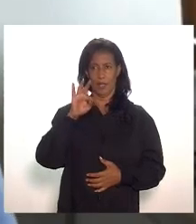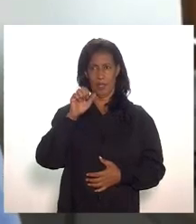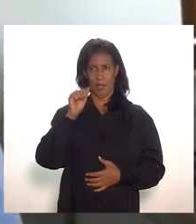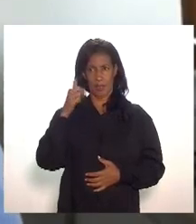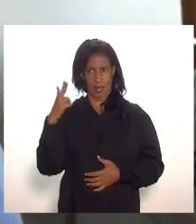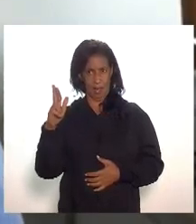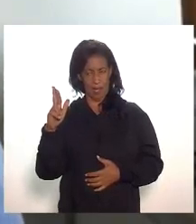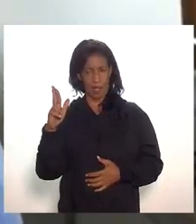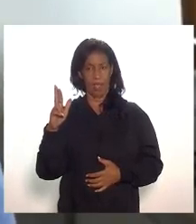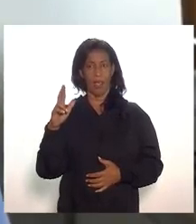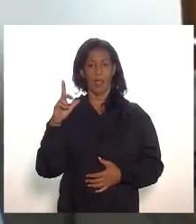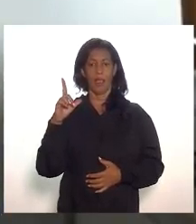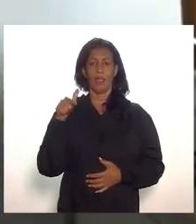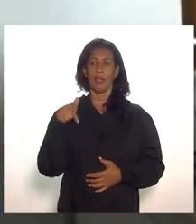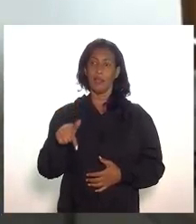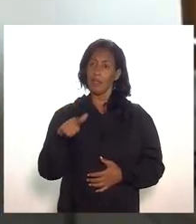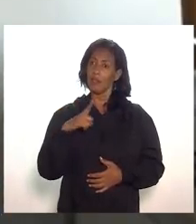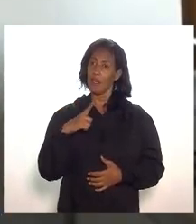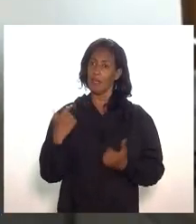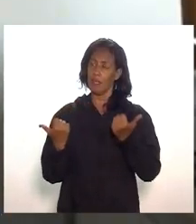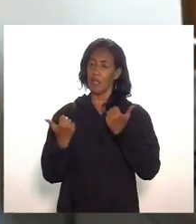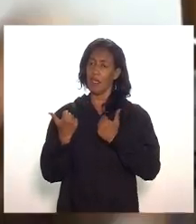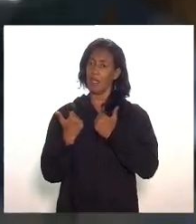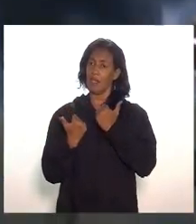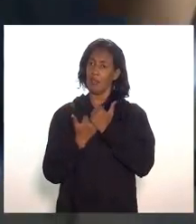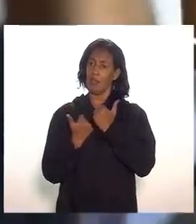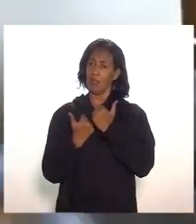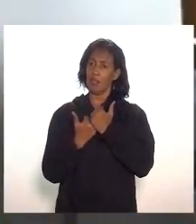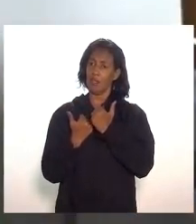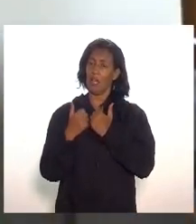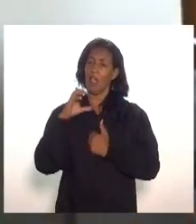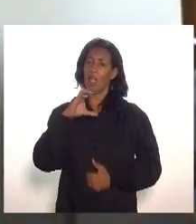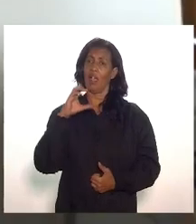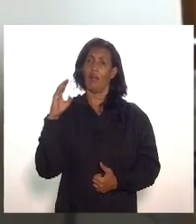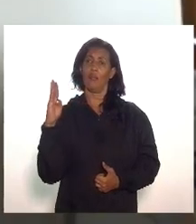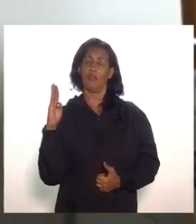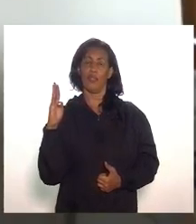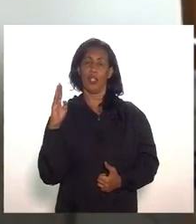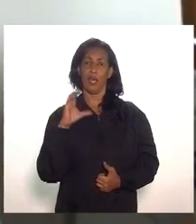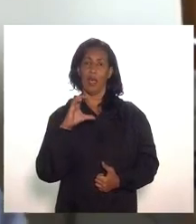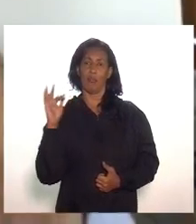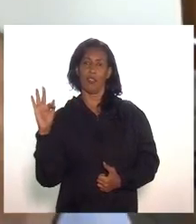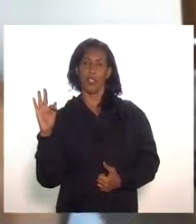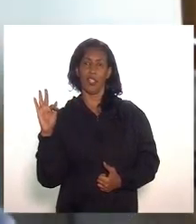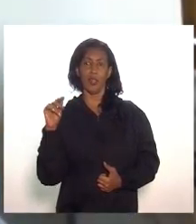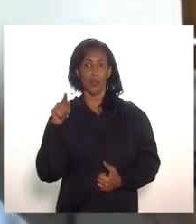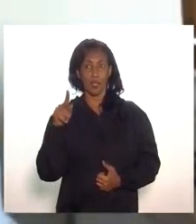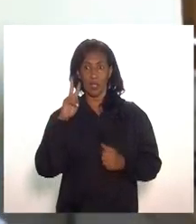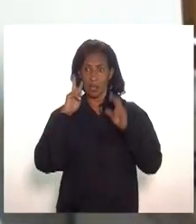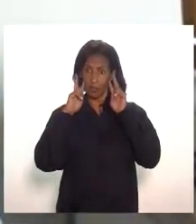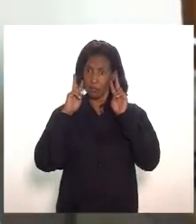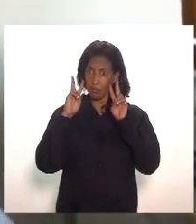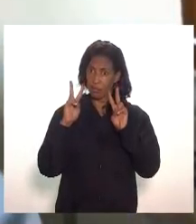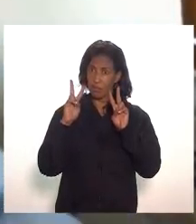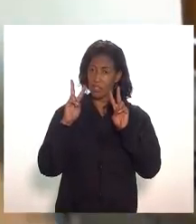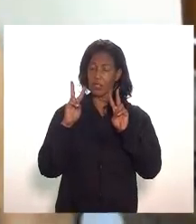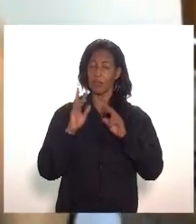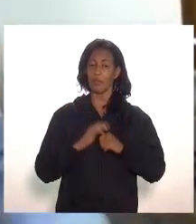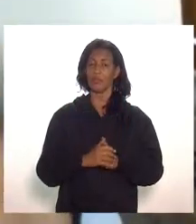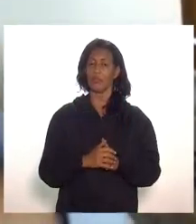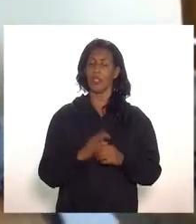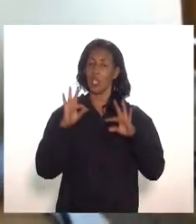aqui, que é o subtenente Bernardo, lá de Cabo Frio. E ele é testemunho ocular